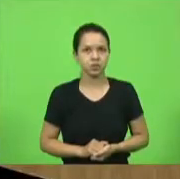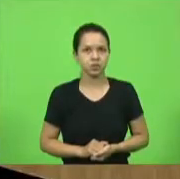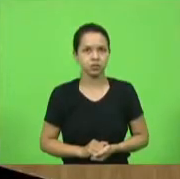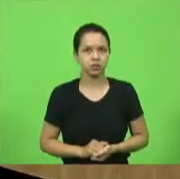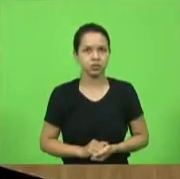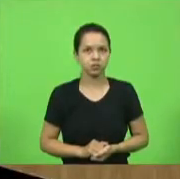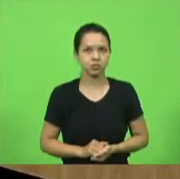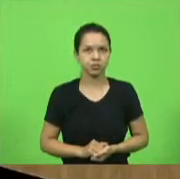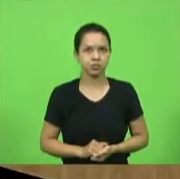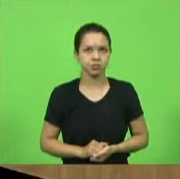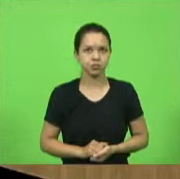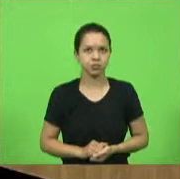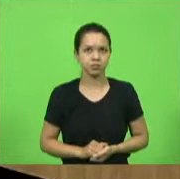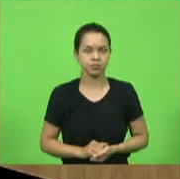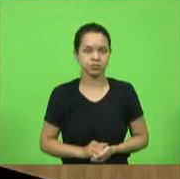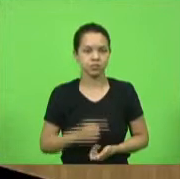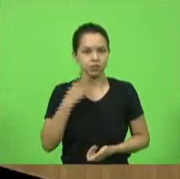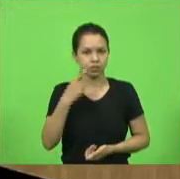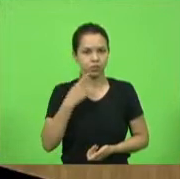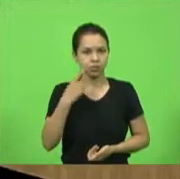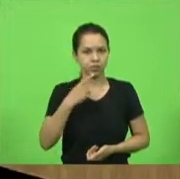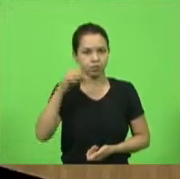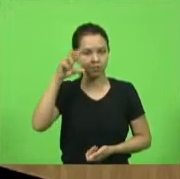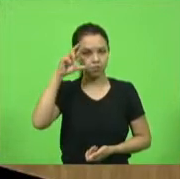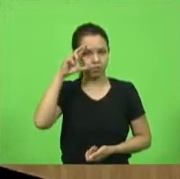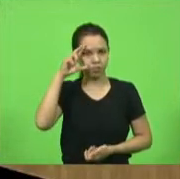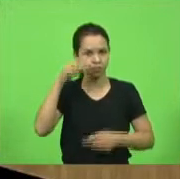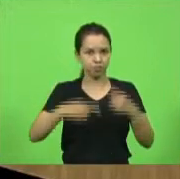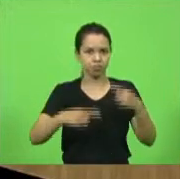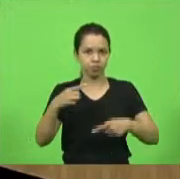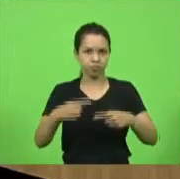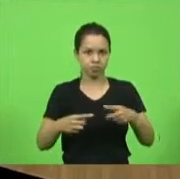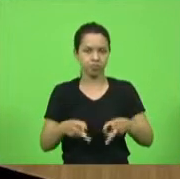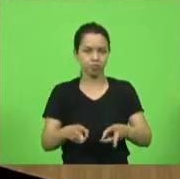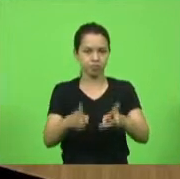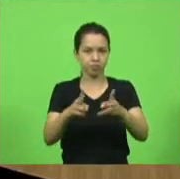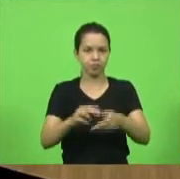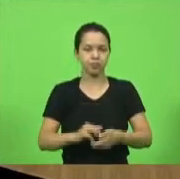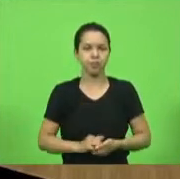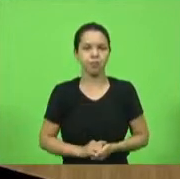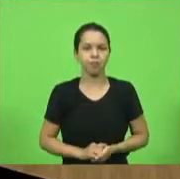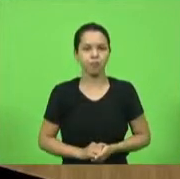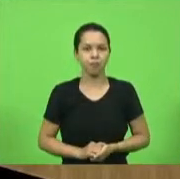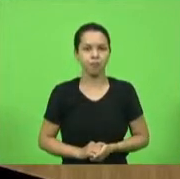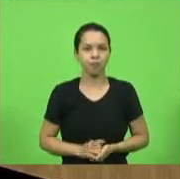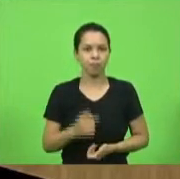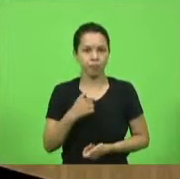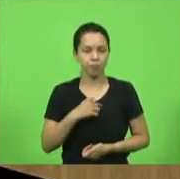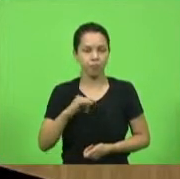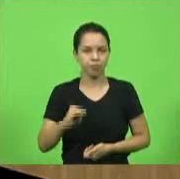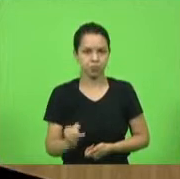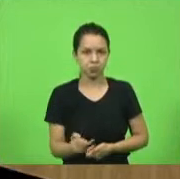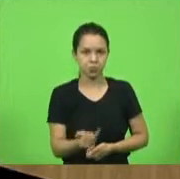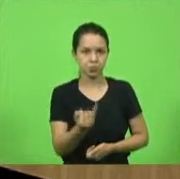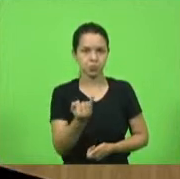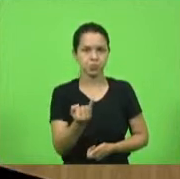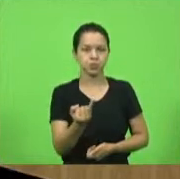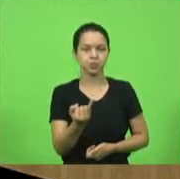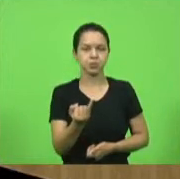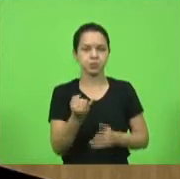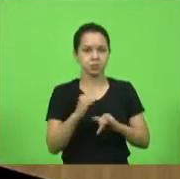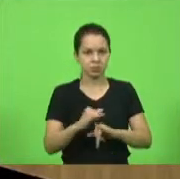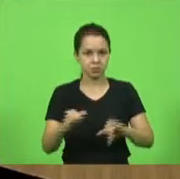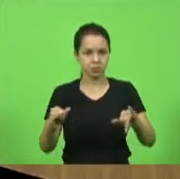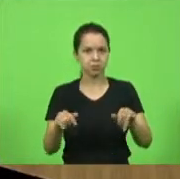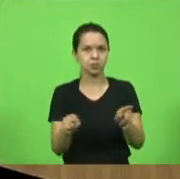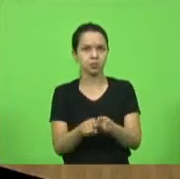presidente. Deputado Ricardo Alba, ainda em discussão. Senhor presidente, vou aproveitar e manifestar